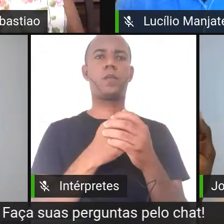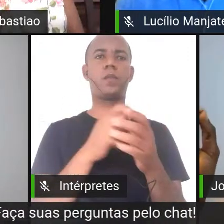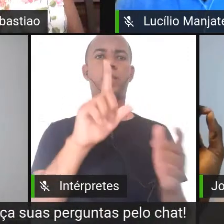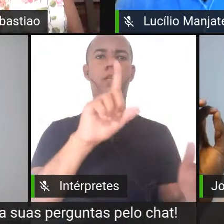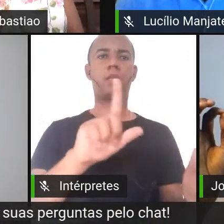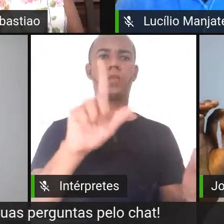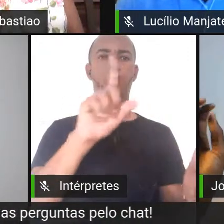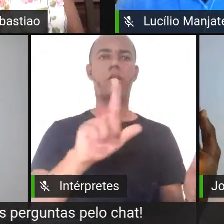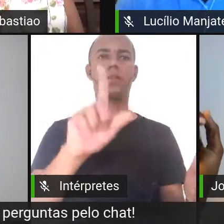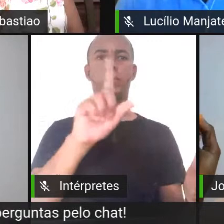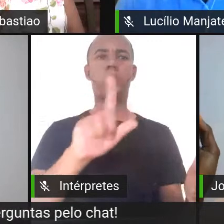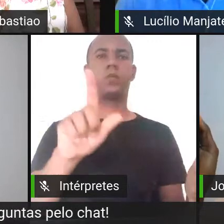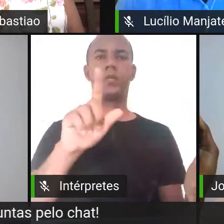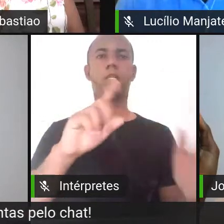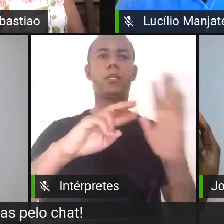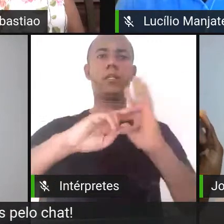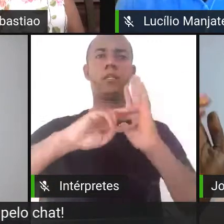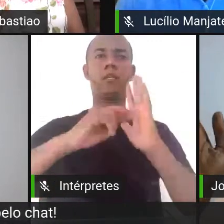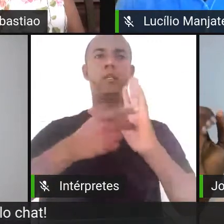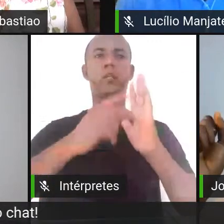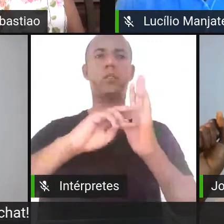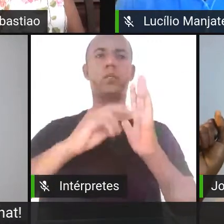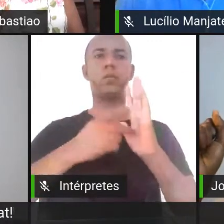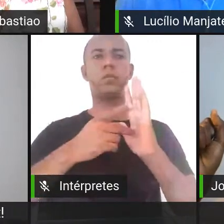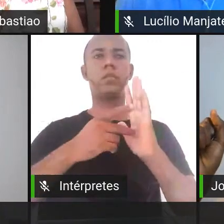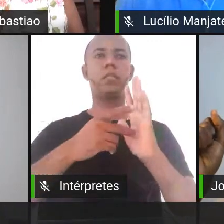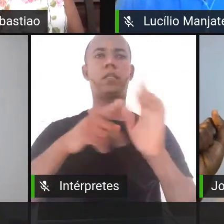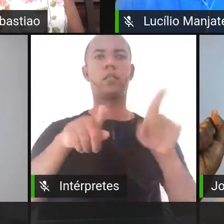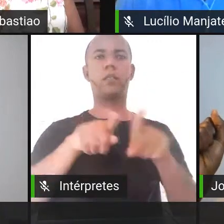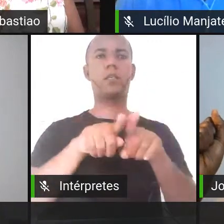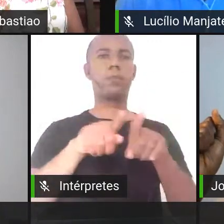conjuntura política atual de Moçambique. Carlos.